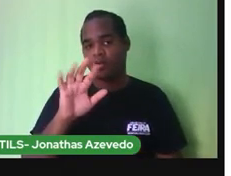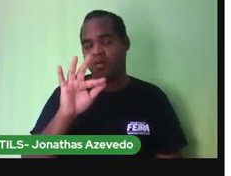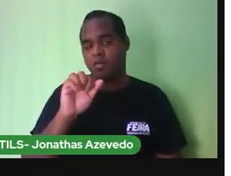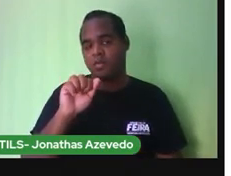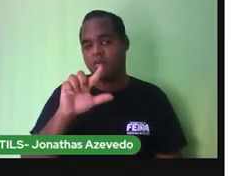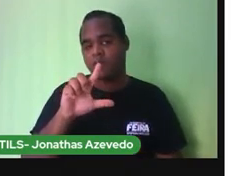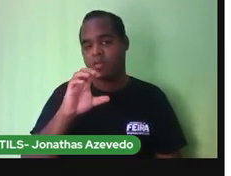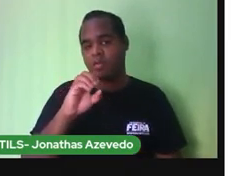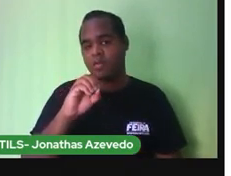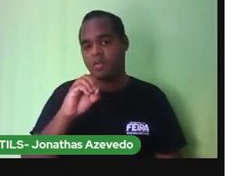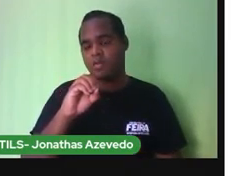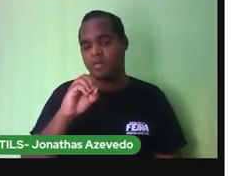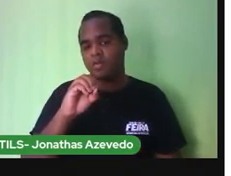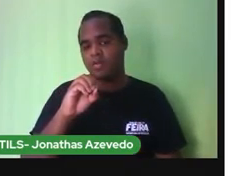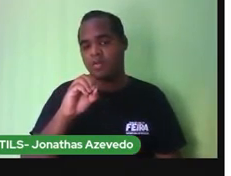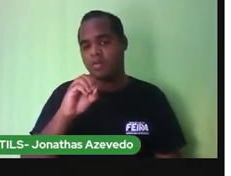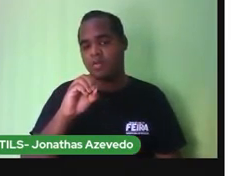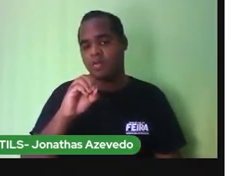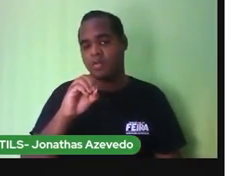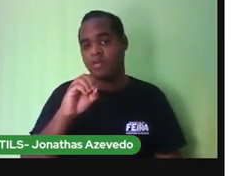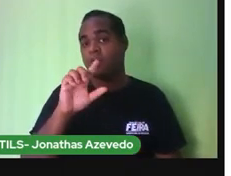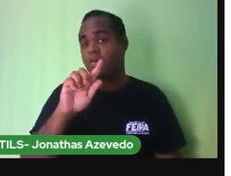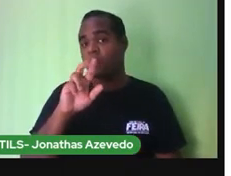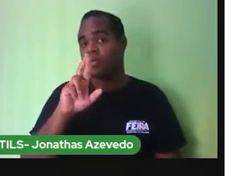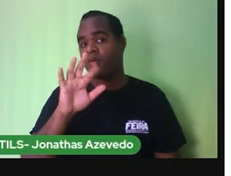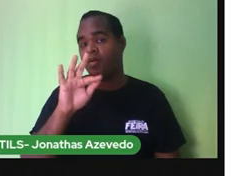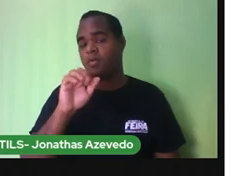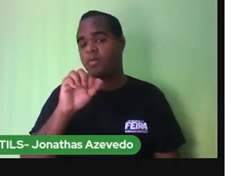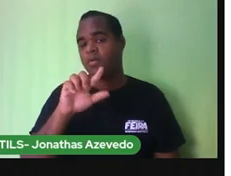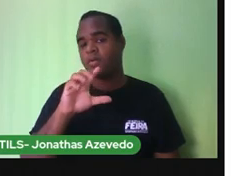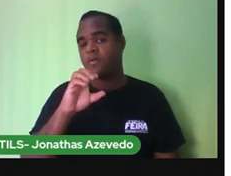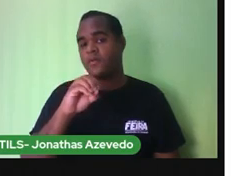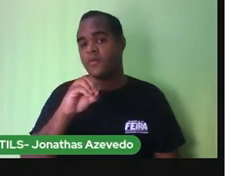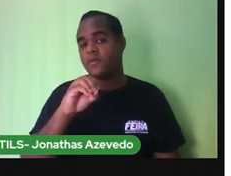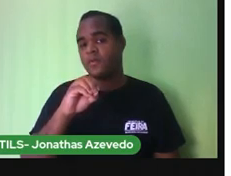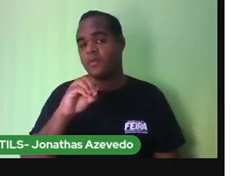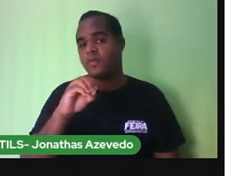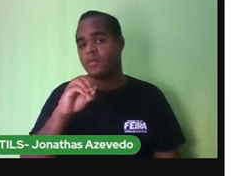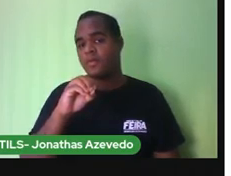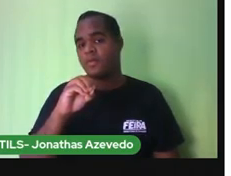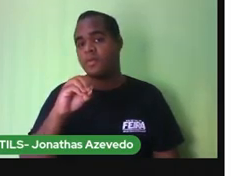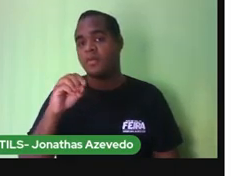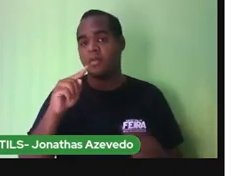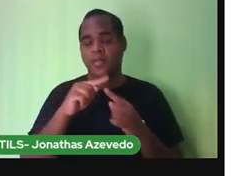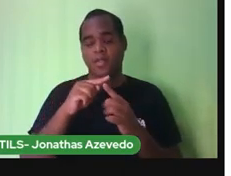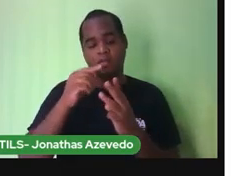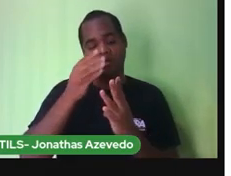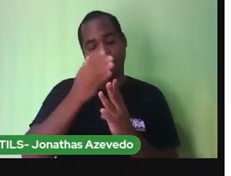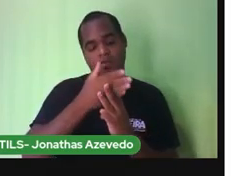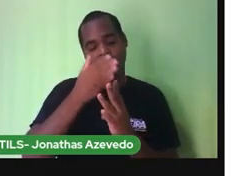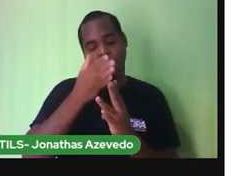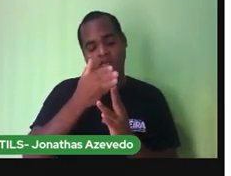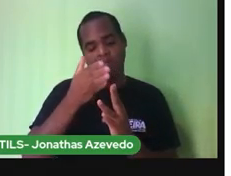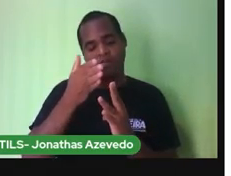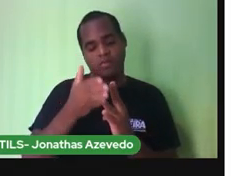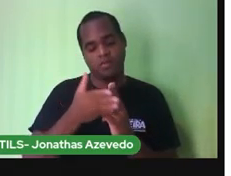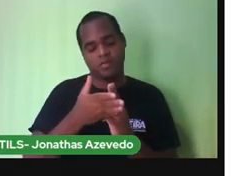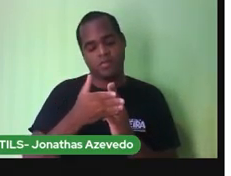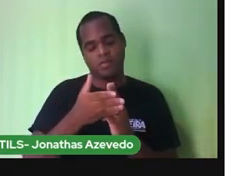gropa mito 3 sílabas e 7 me